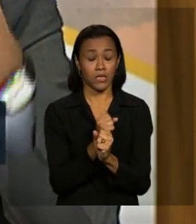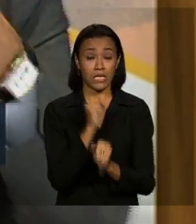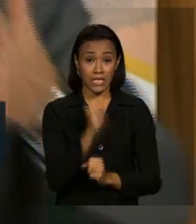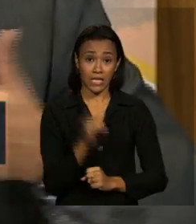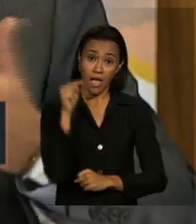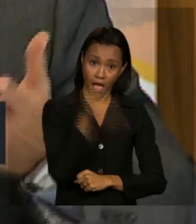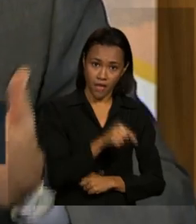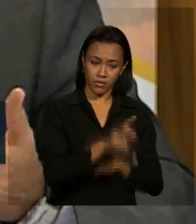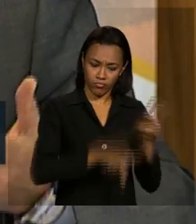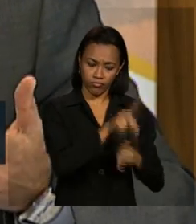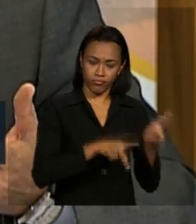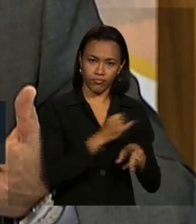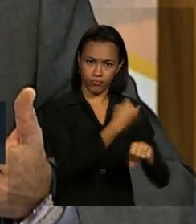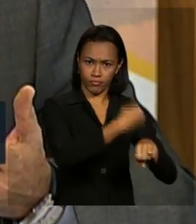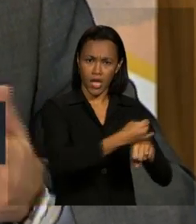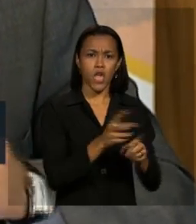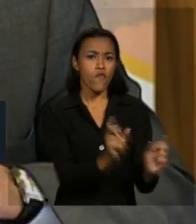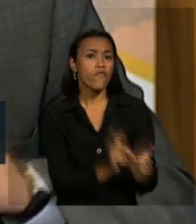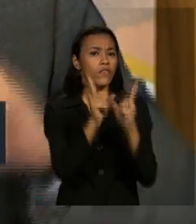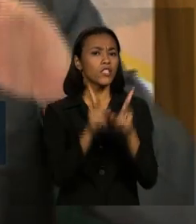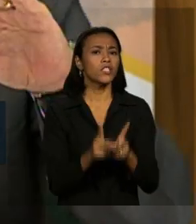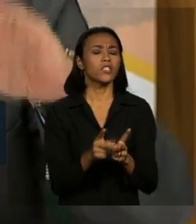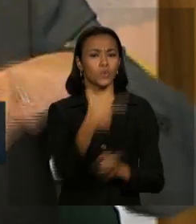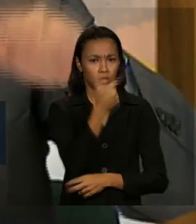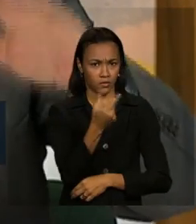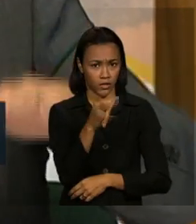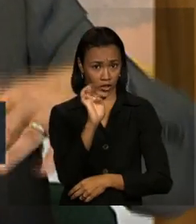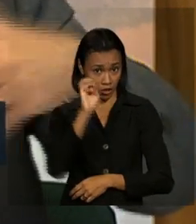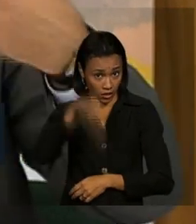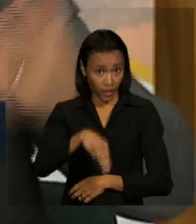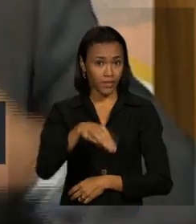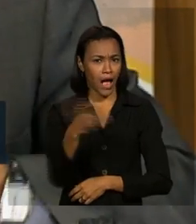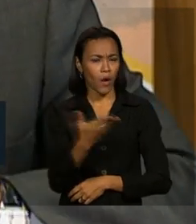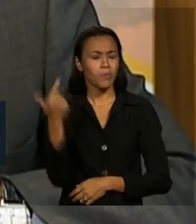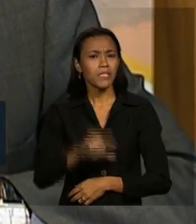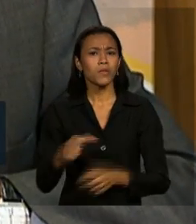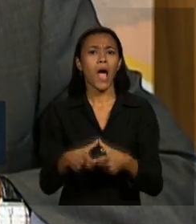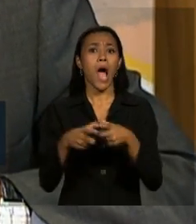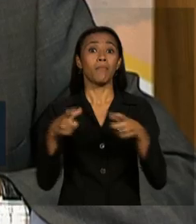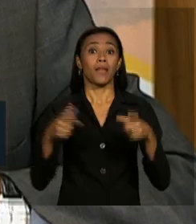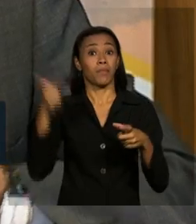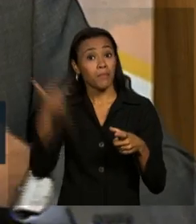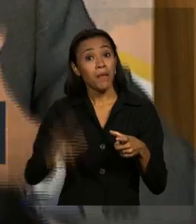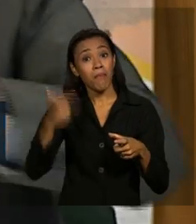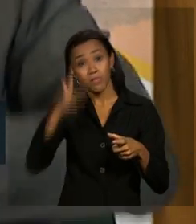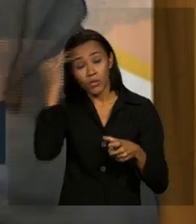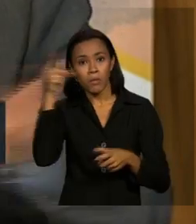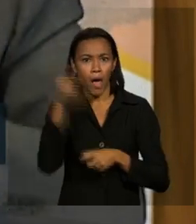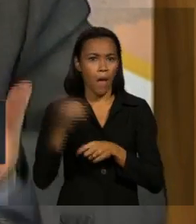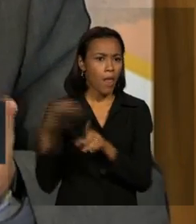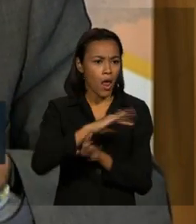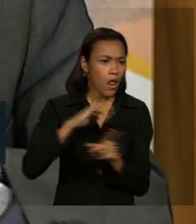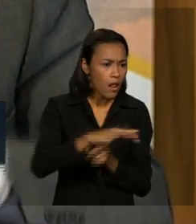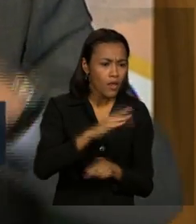ferrovia vamos supor Eu vendi os 20 trens e agora eu preciso de ampliar porque tem mais gente querendo trens e eu